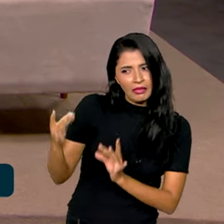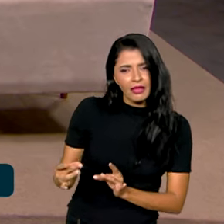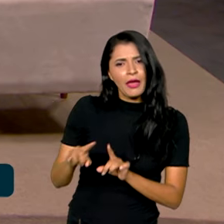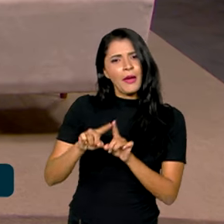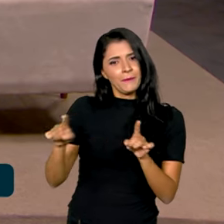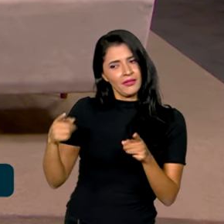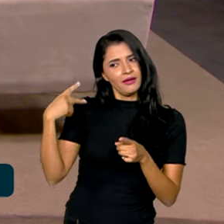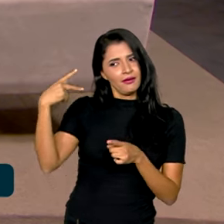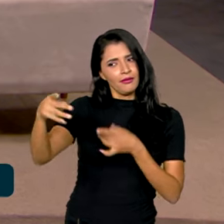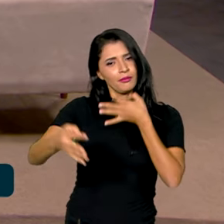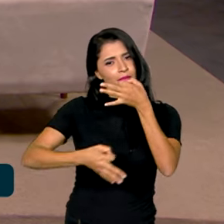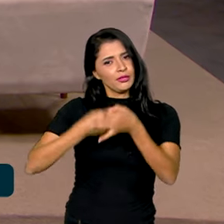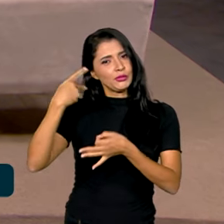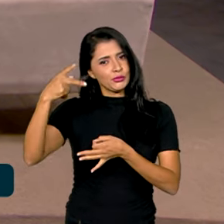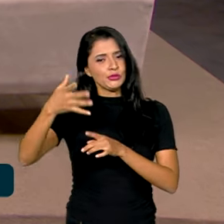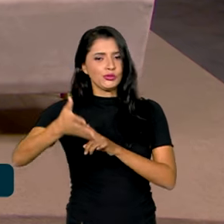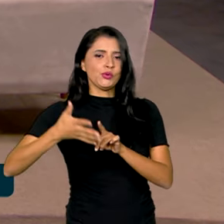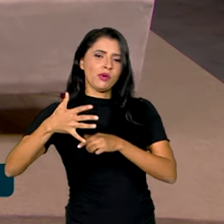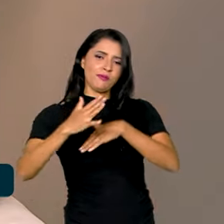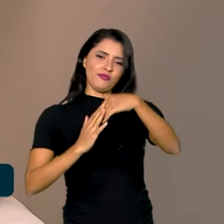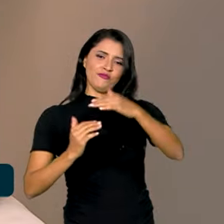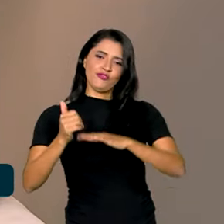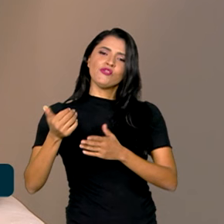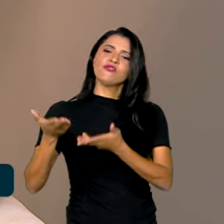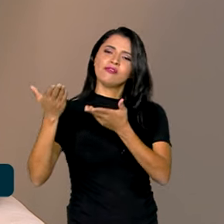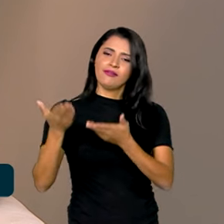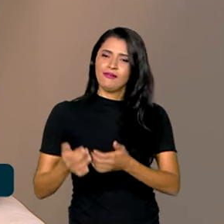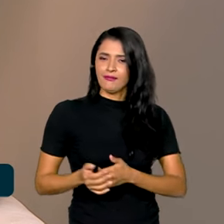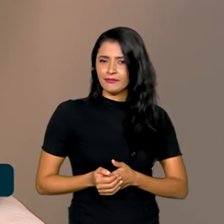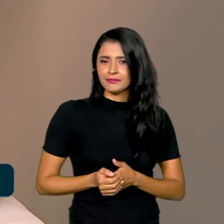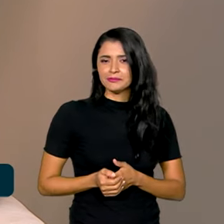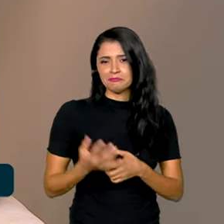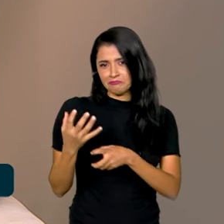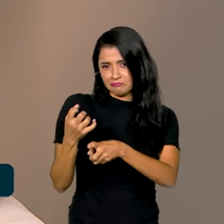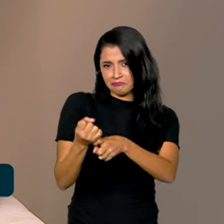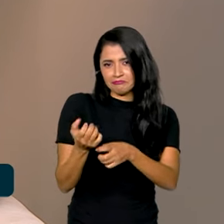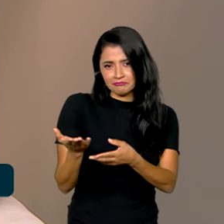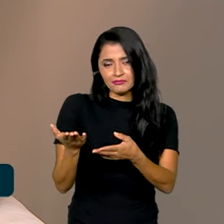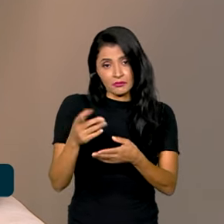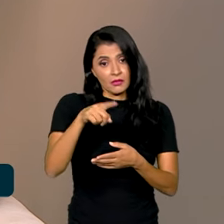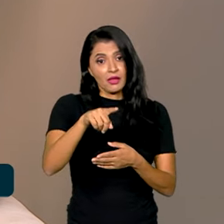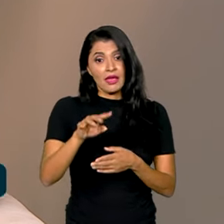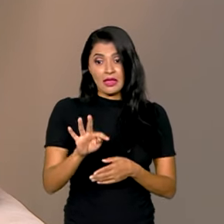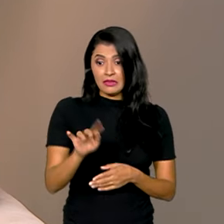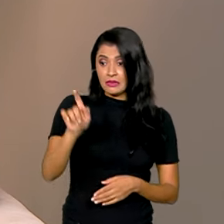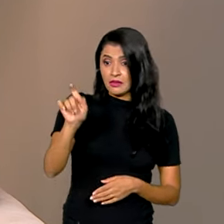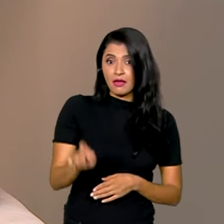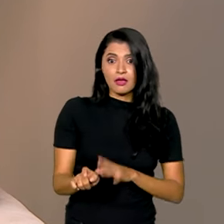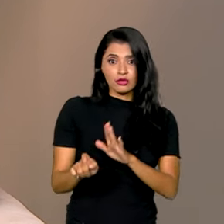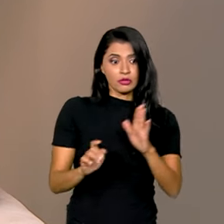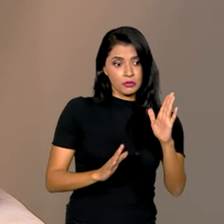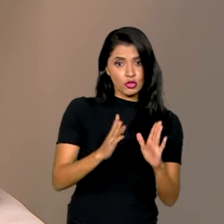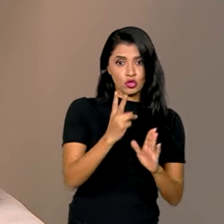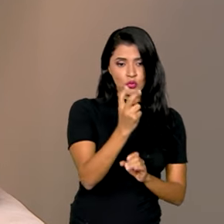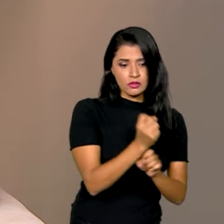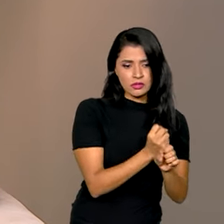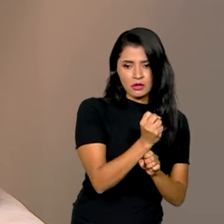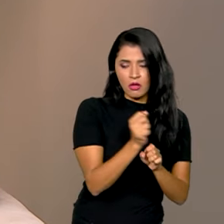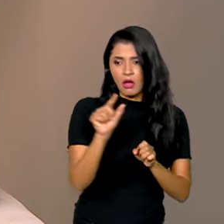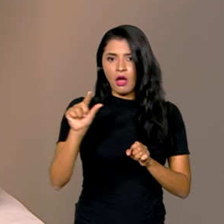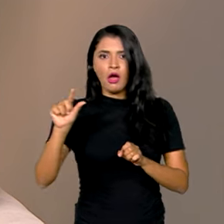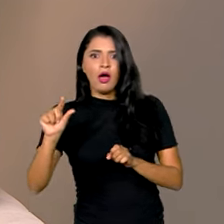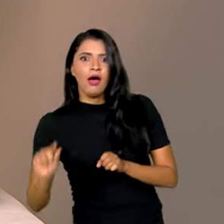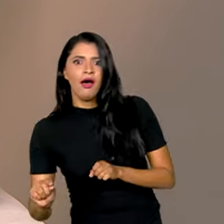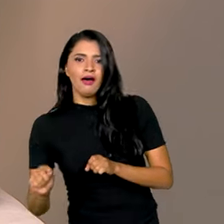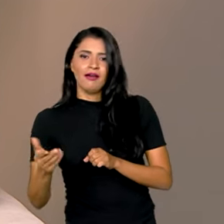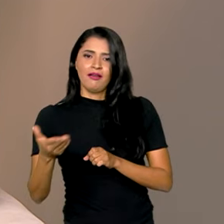quer ouvir a sua palavra de economista. Essa taxa de agora é a menor dos últimos 2 anos, né? Então é muito bom a